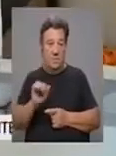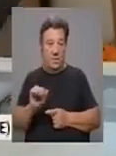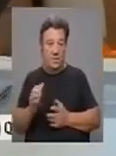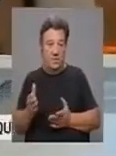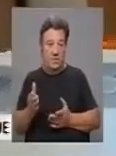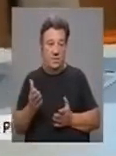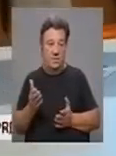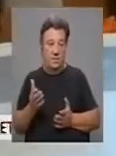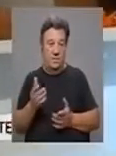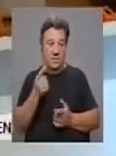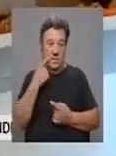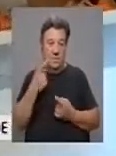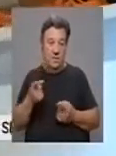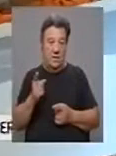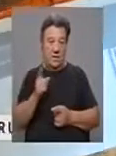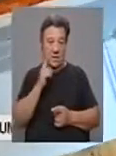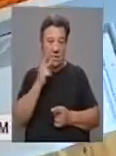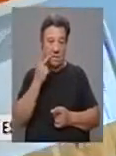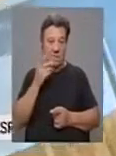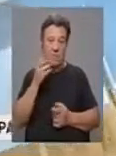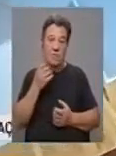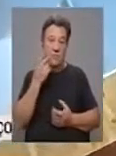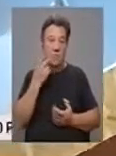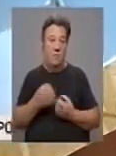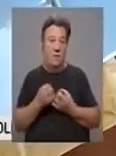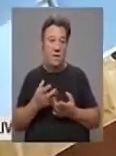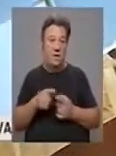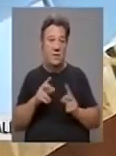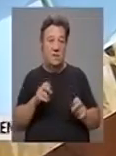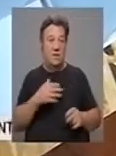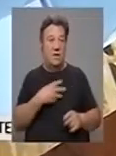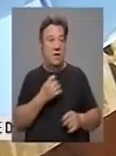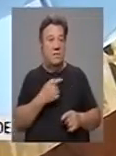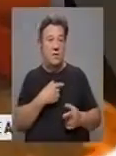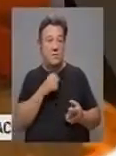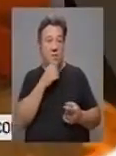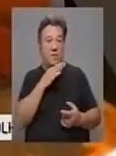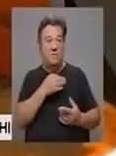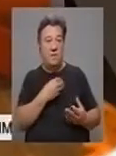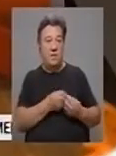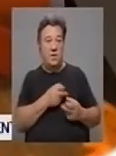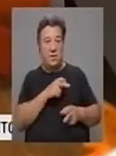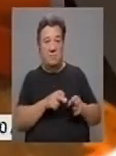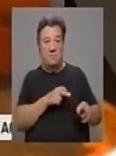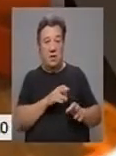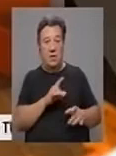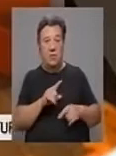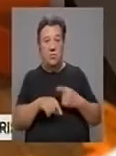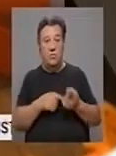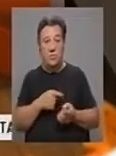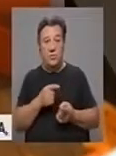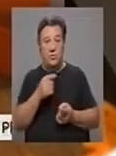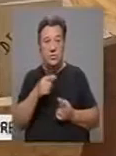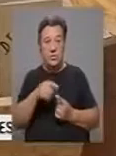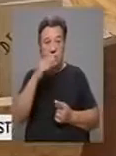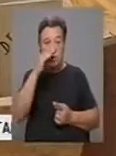pronto, o que reflete que eles convivem bem com a questão da casa de banho, a partilhar a casa de banho com o resto da família, depois dos quartos